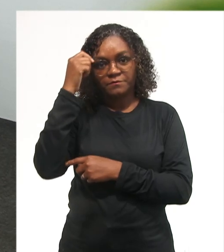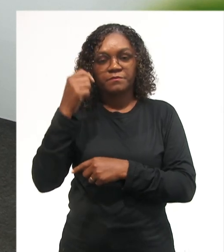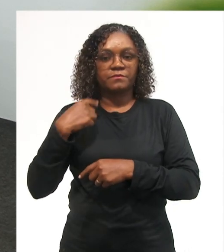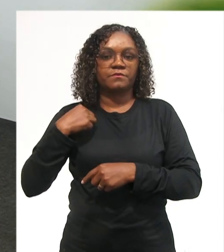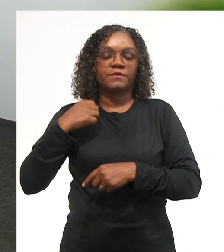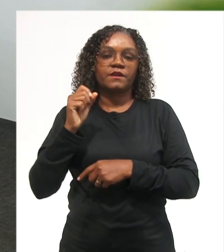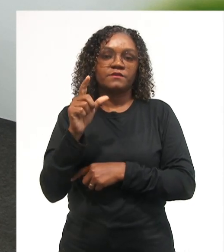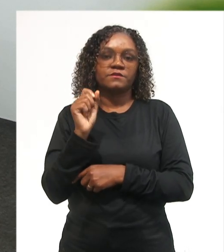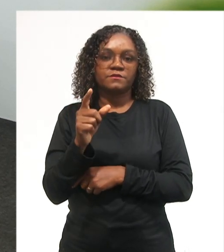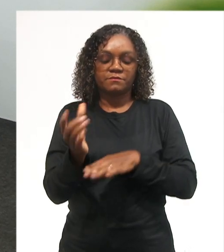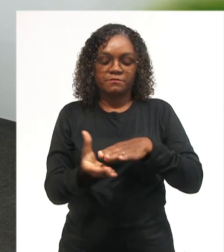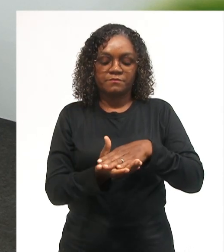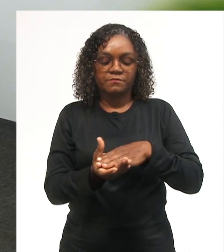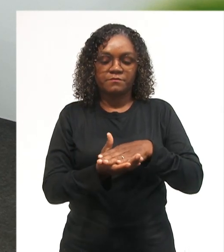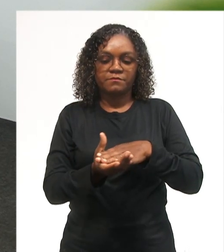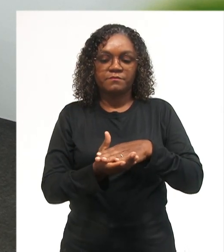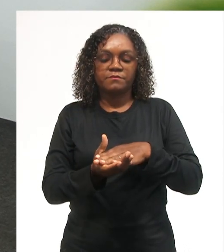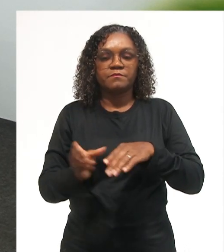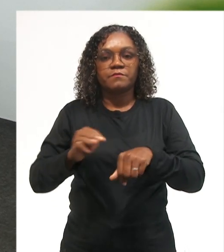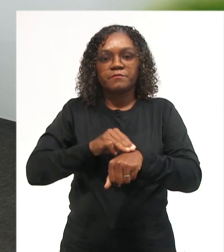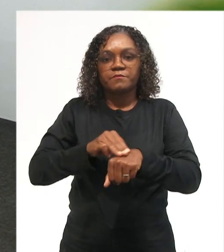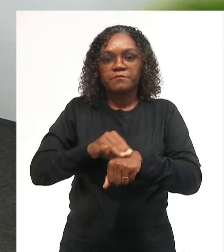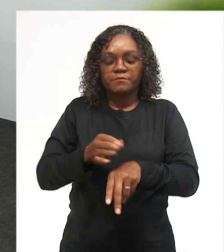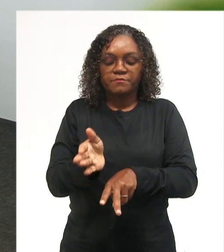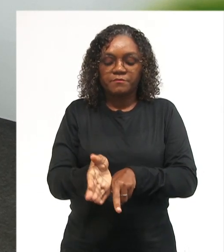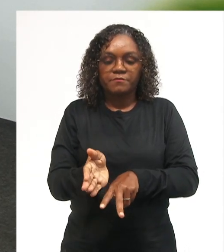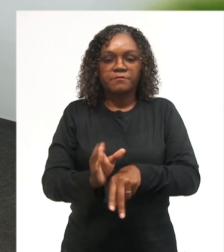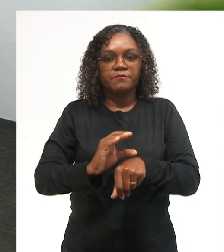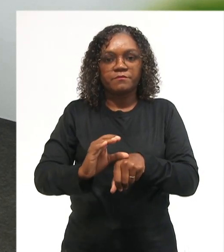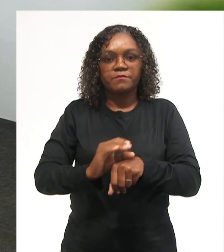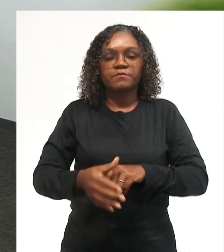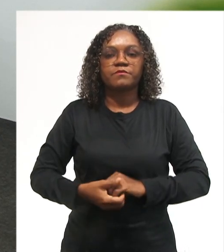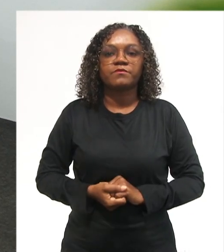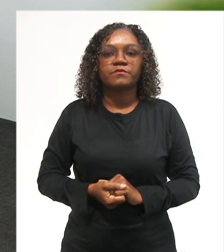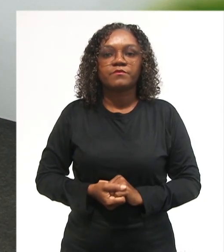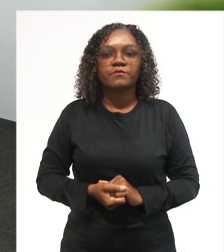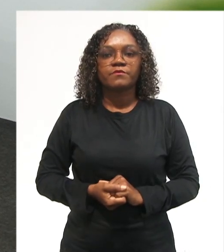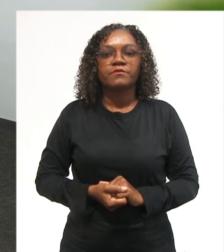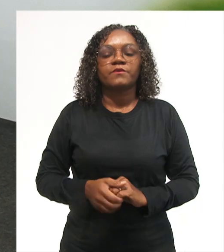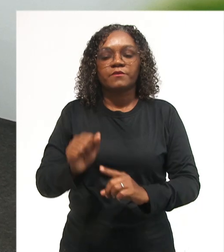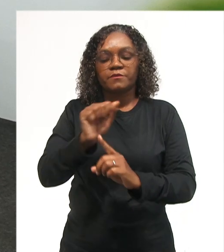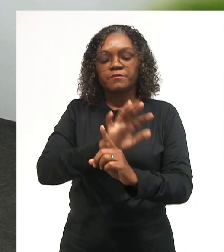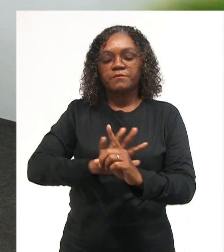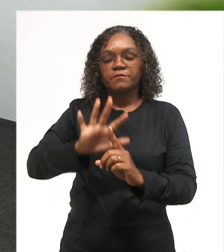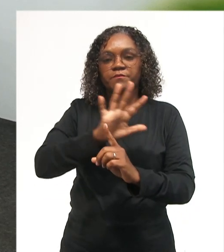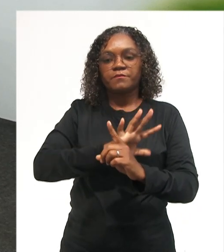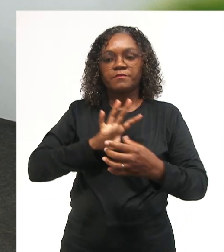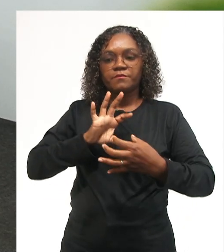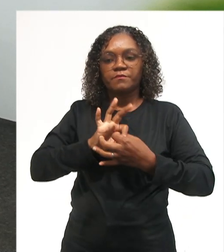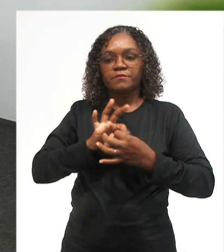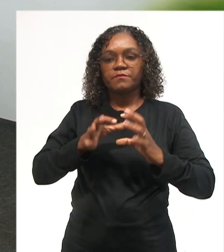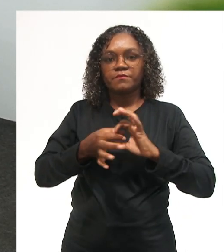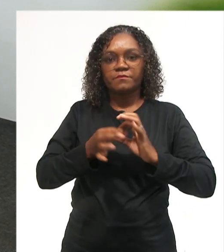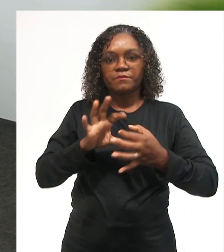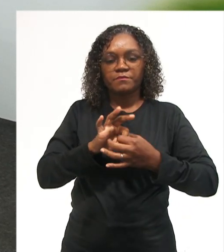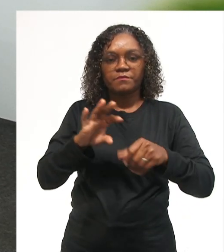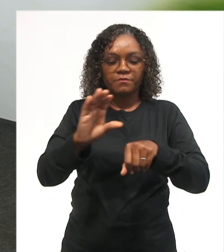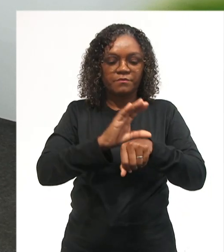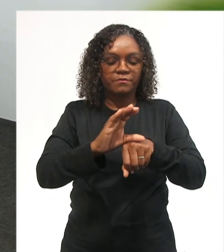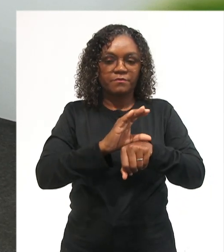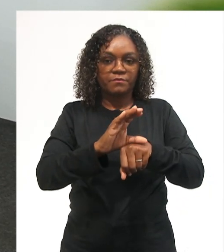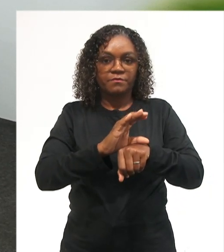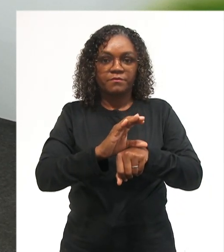e um sapato marrom. Ao fundo tem uma parede branca com pontos cinzas